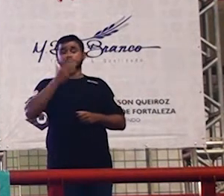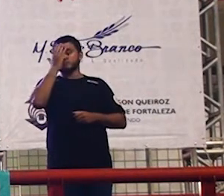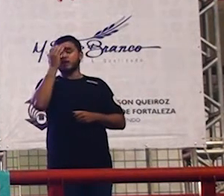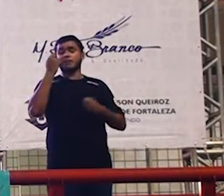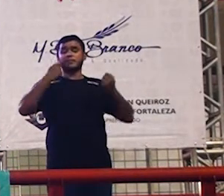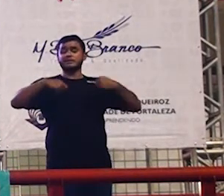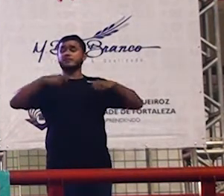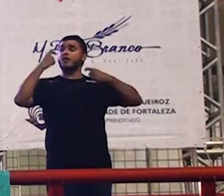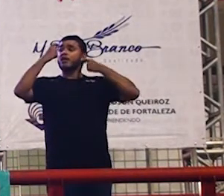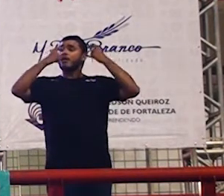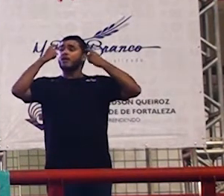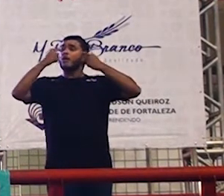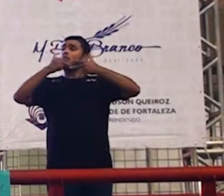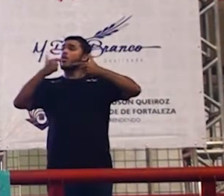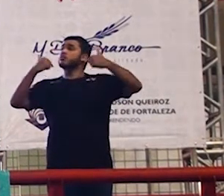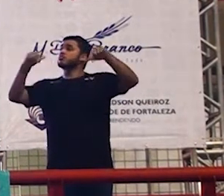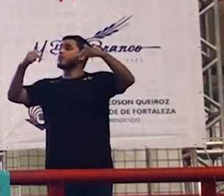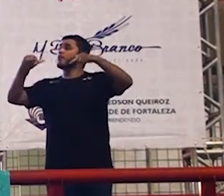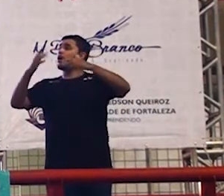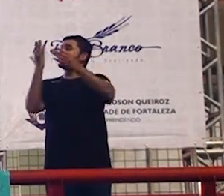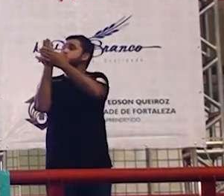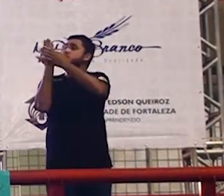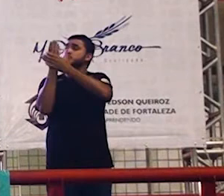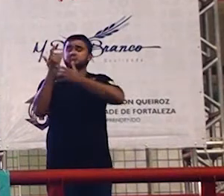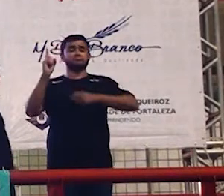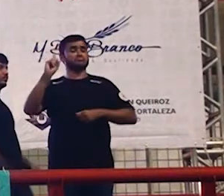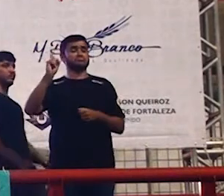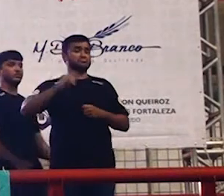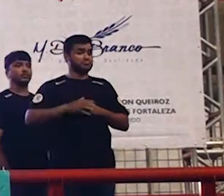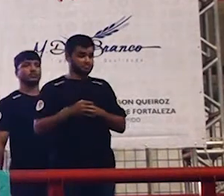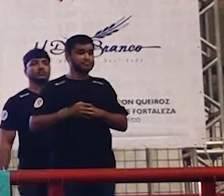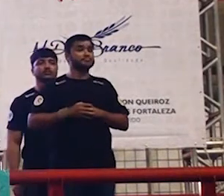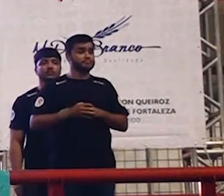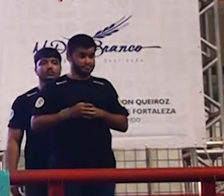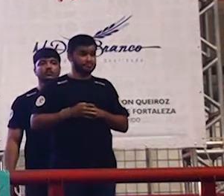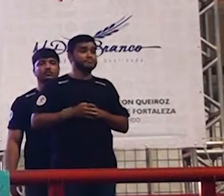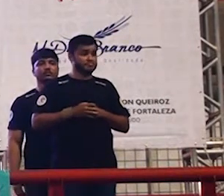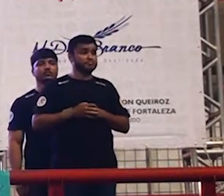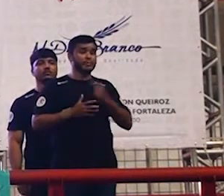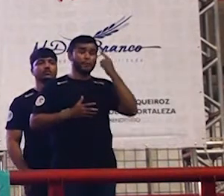só precisa se preocupar com uma coisa na vida. Com o quê?